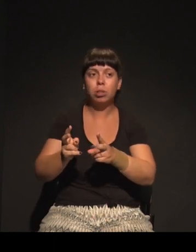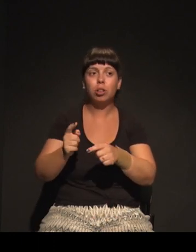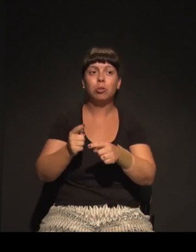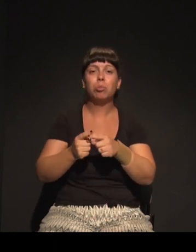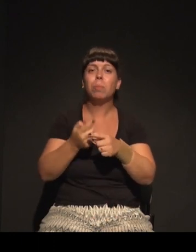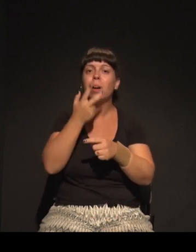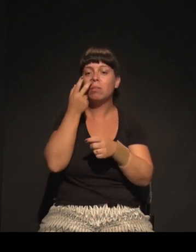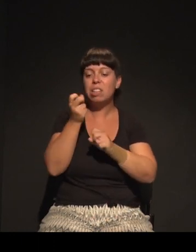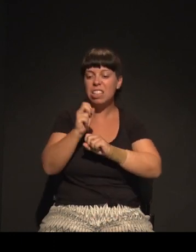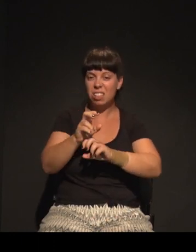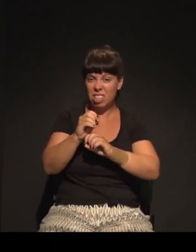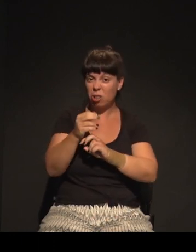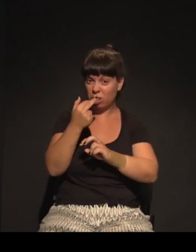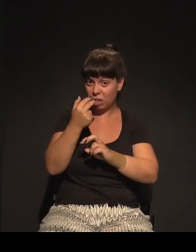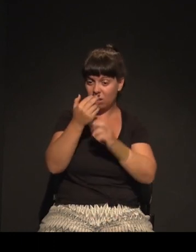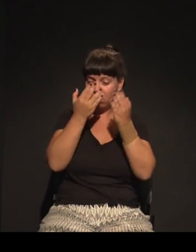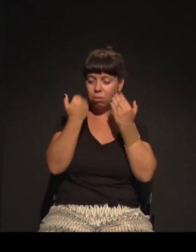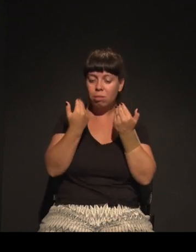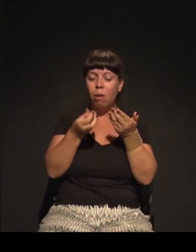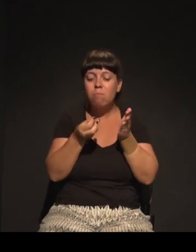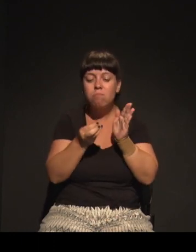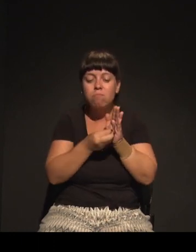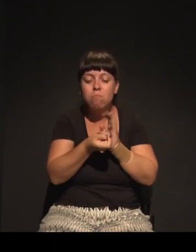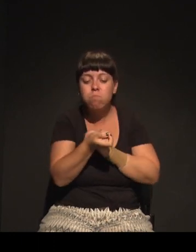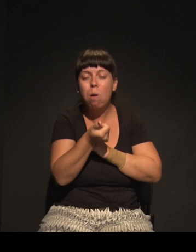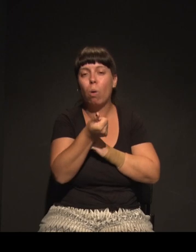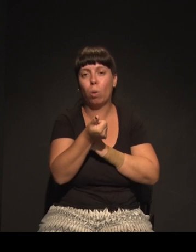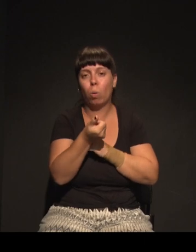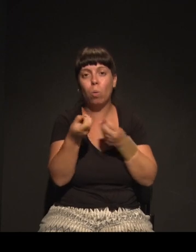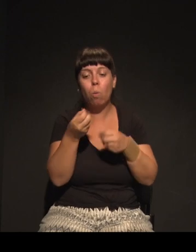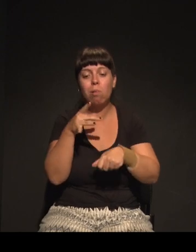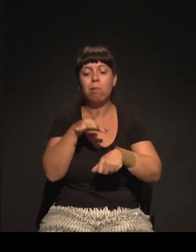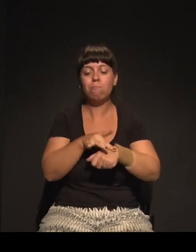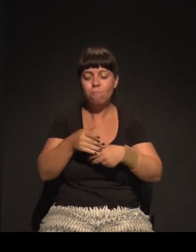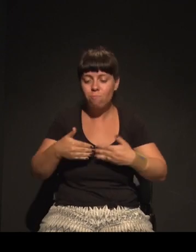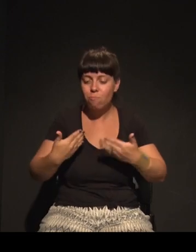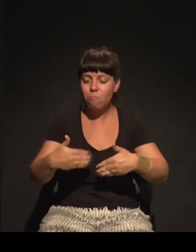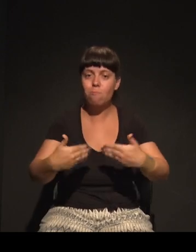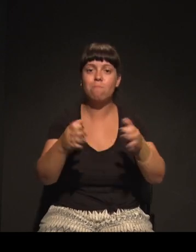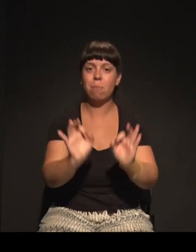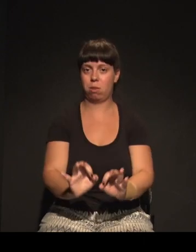ensino das línguas que vocês acham